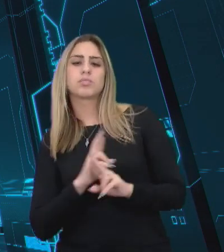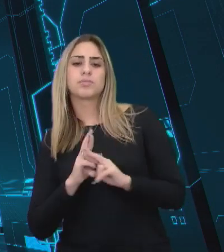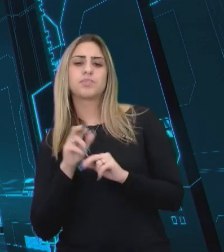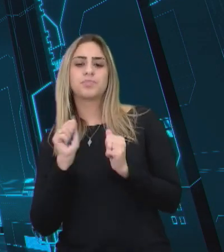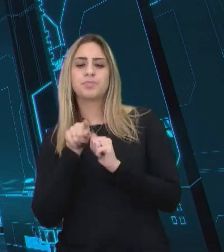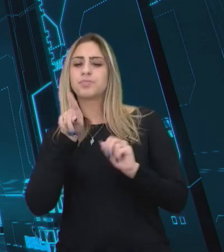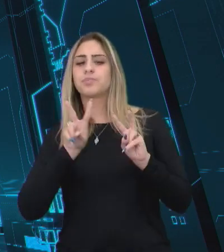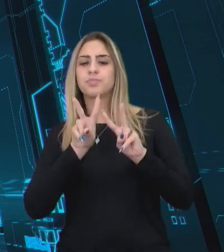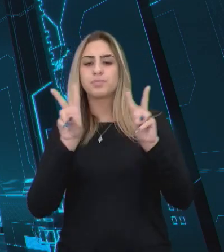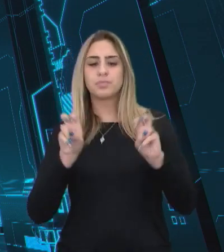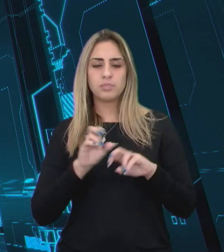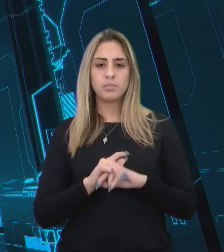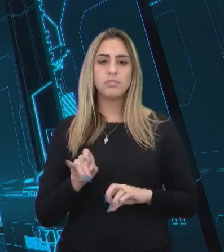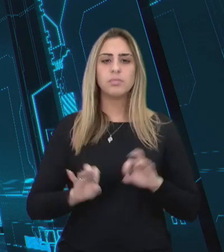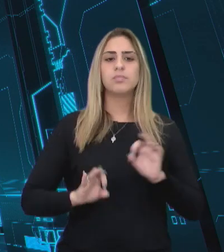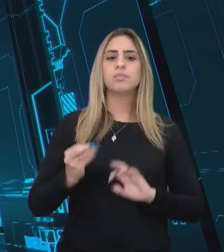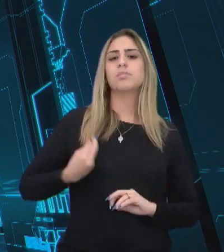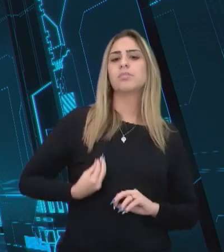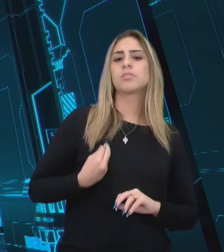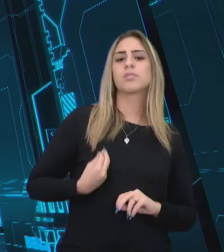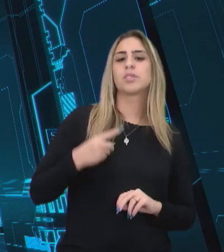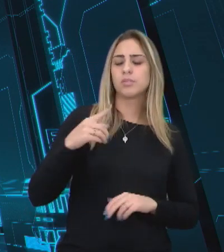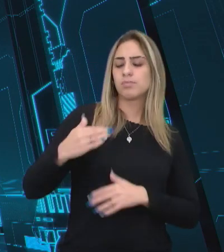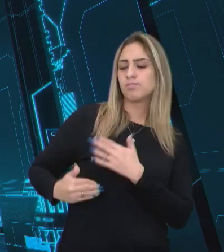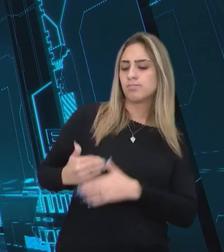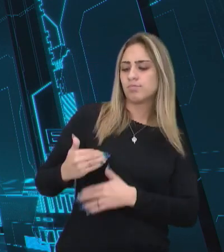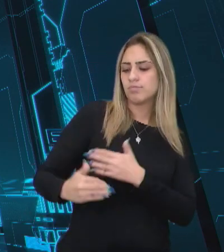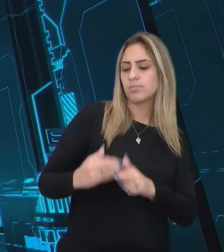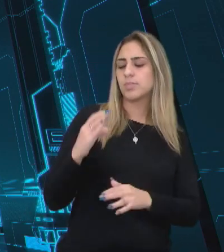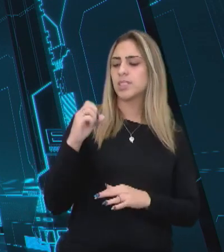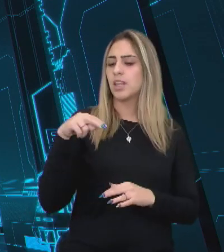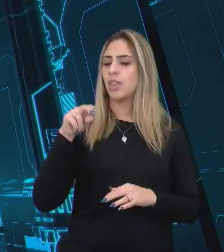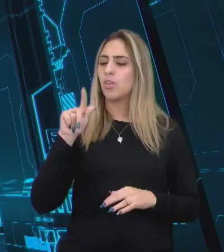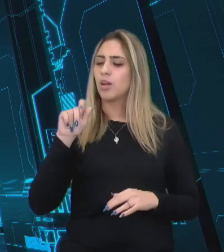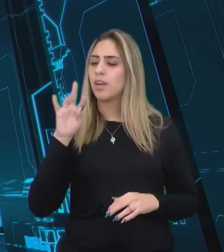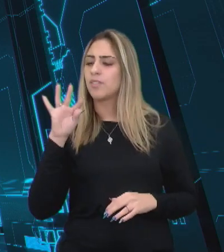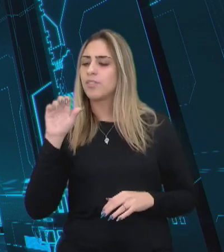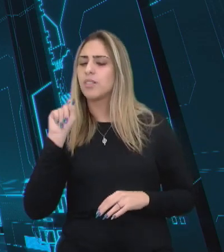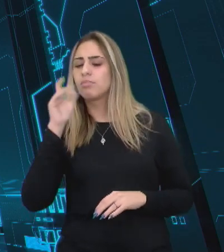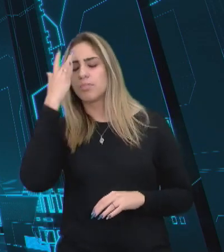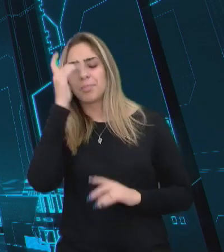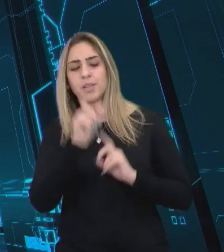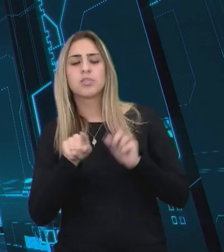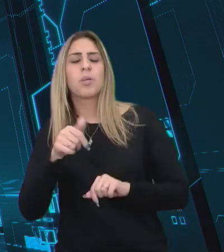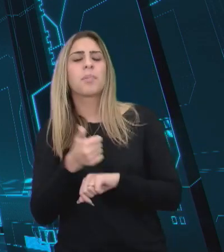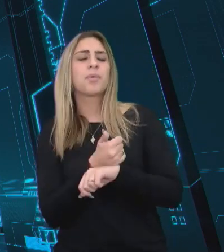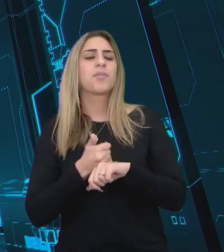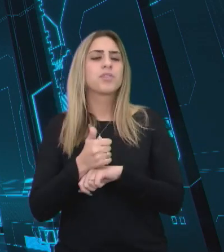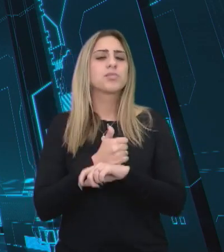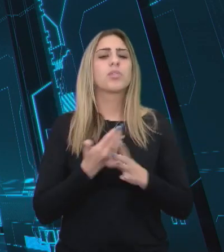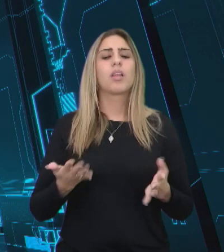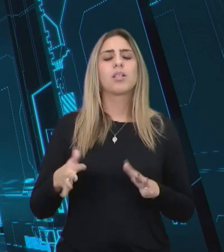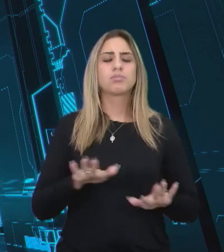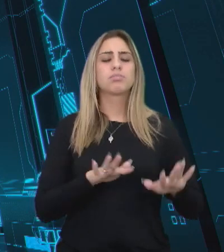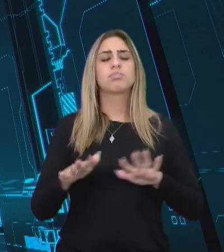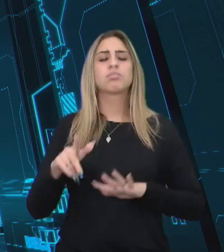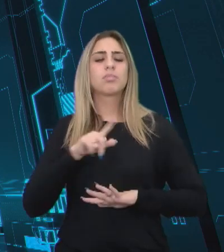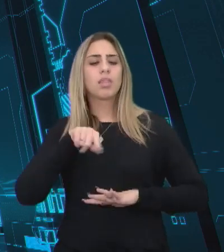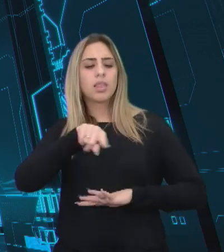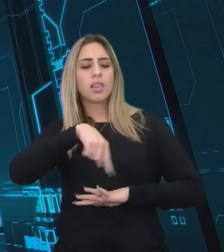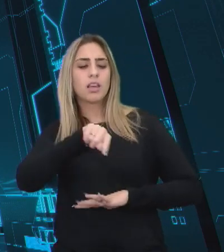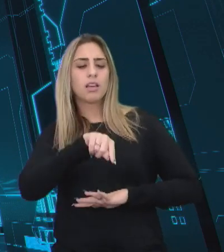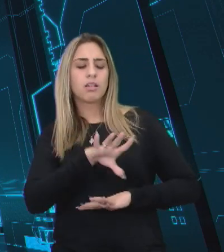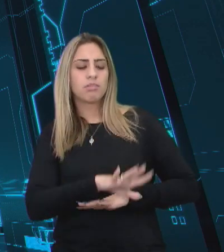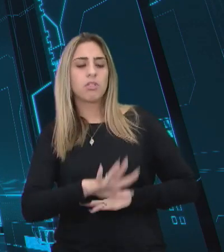essa temática? E o projeto de vida que desenvolve a cenografia? Quem são essas pessoas, os profissionais que se envolvem com essa área